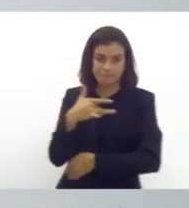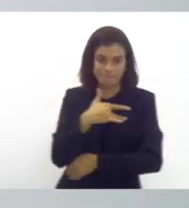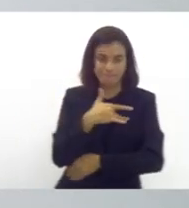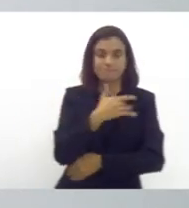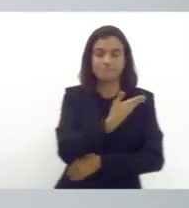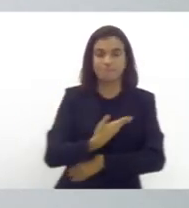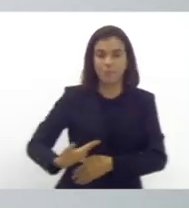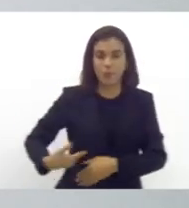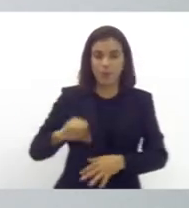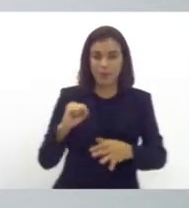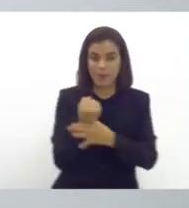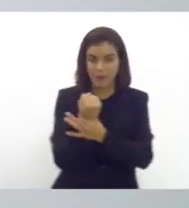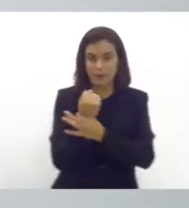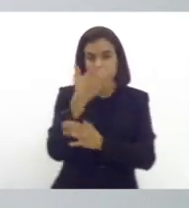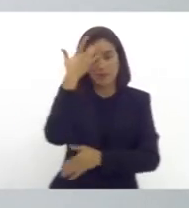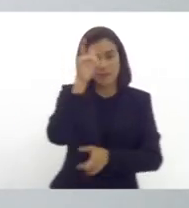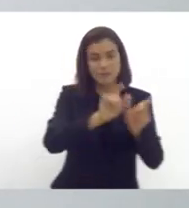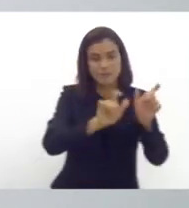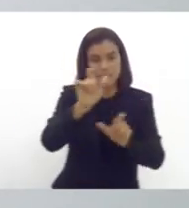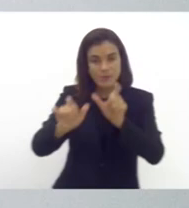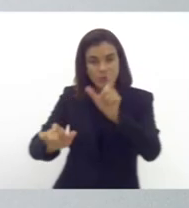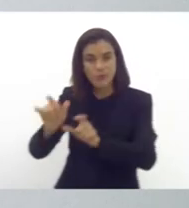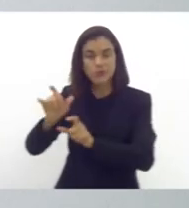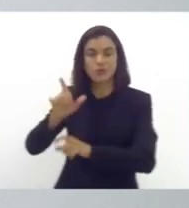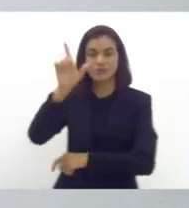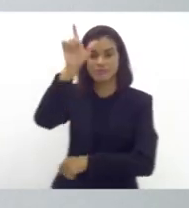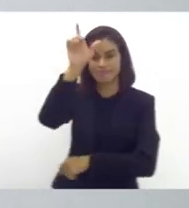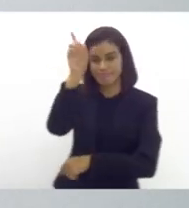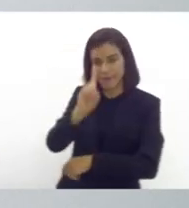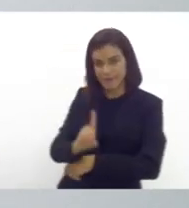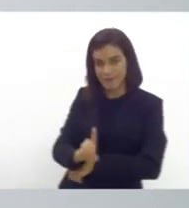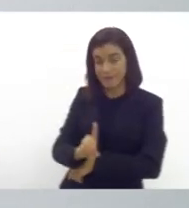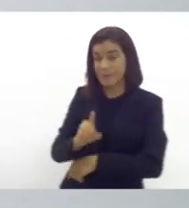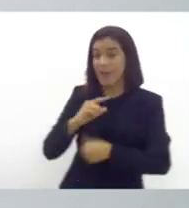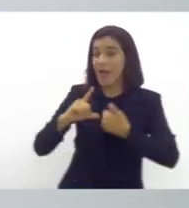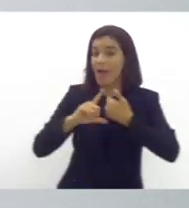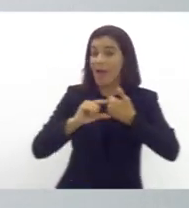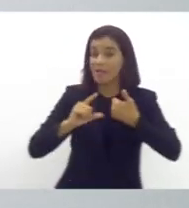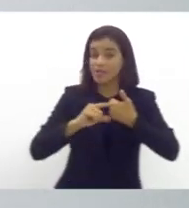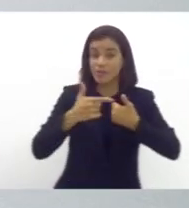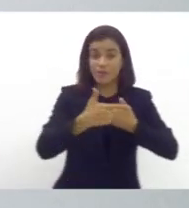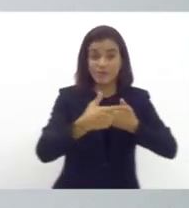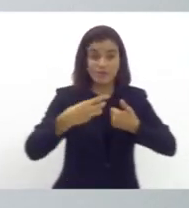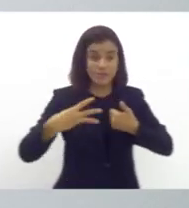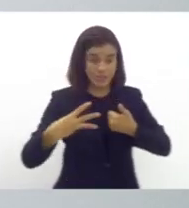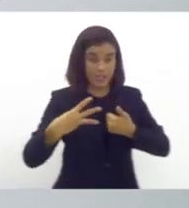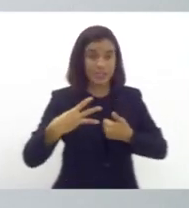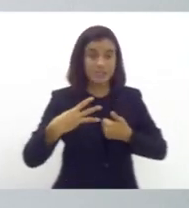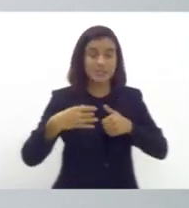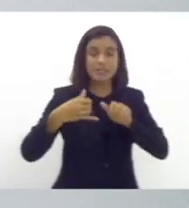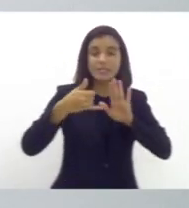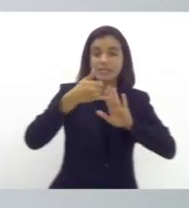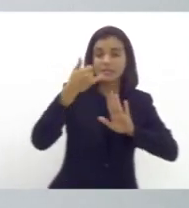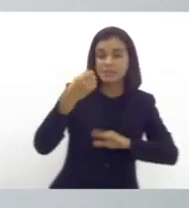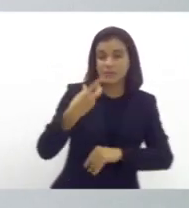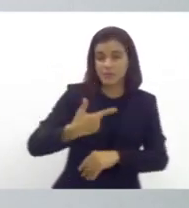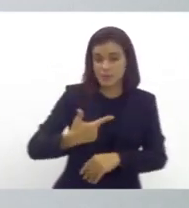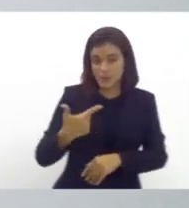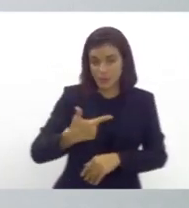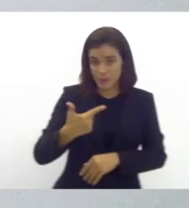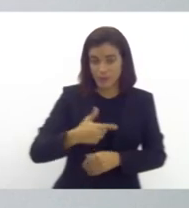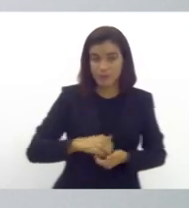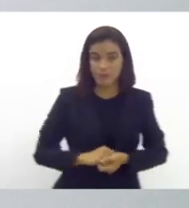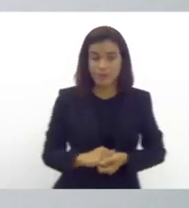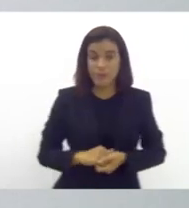proteção e garantia das pessoas portadoras com deficiência é o artigo 23 inciso 2º e a